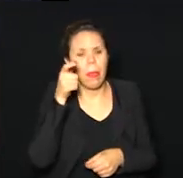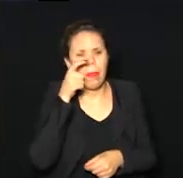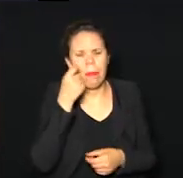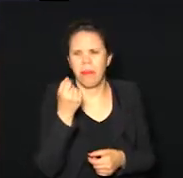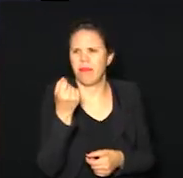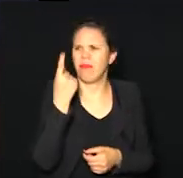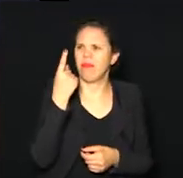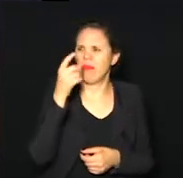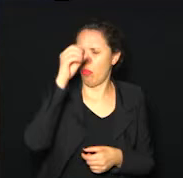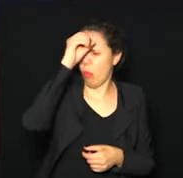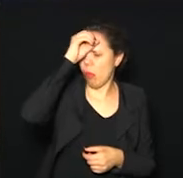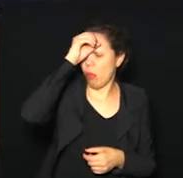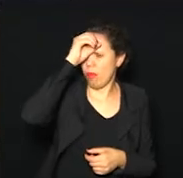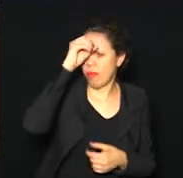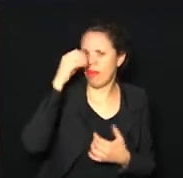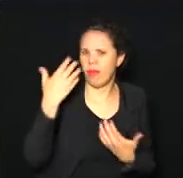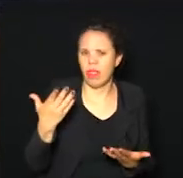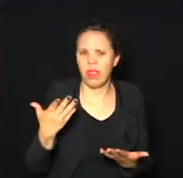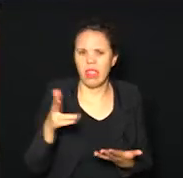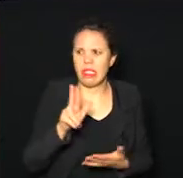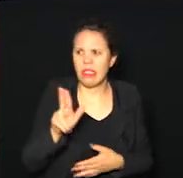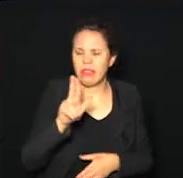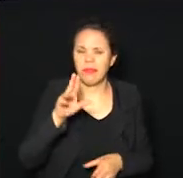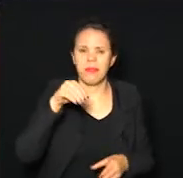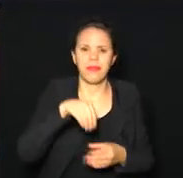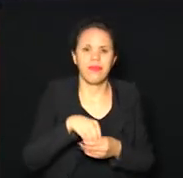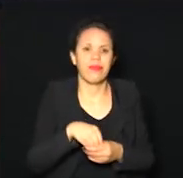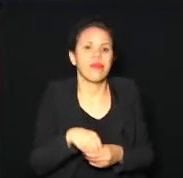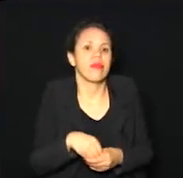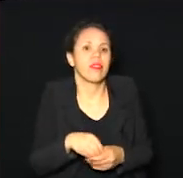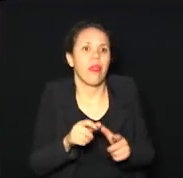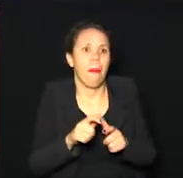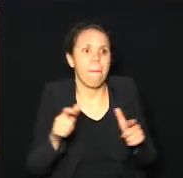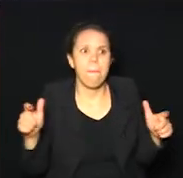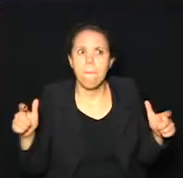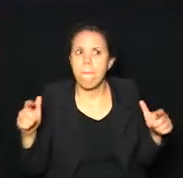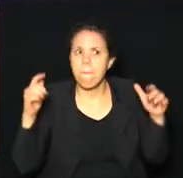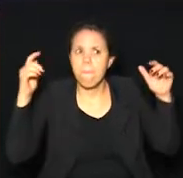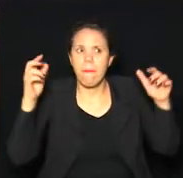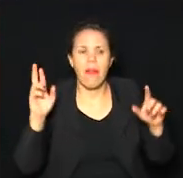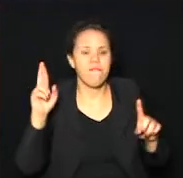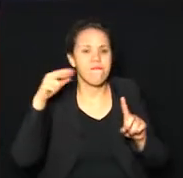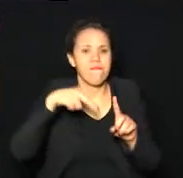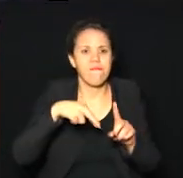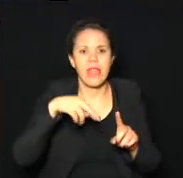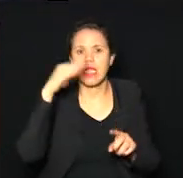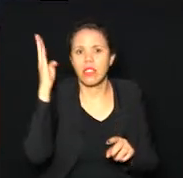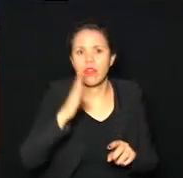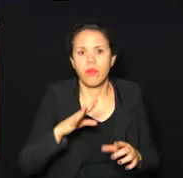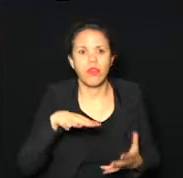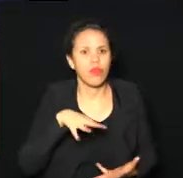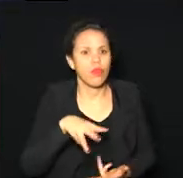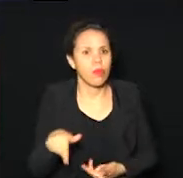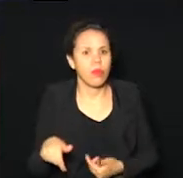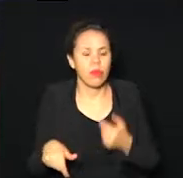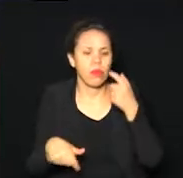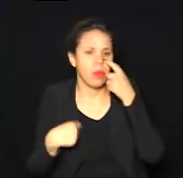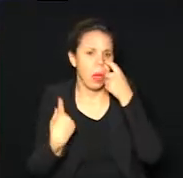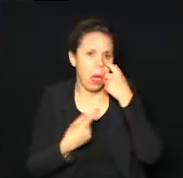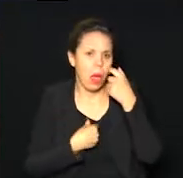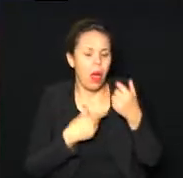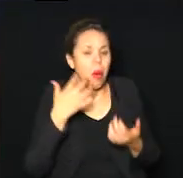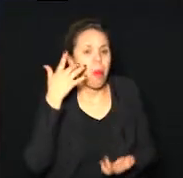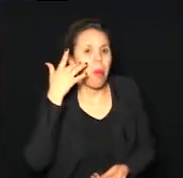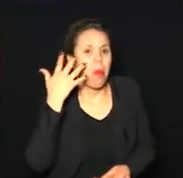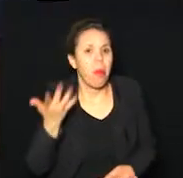coisa de inocente. Nós estamos numa universidade, uma das maiores referências do Brasil e do mundo, e nós não sabemos